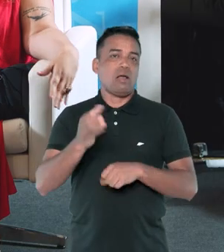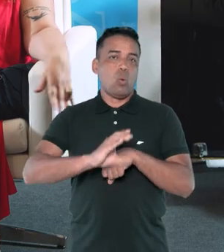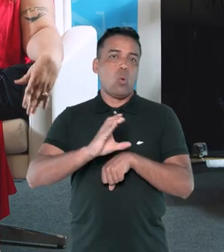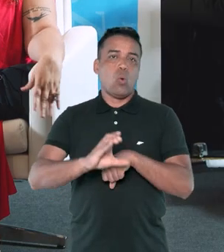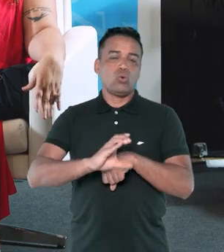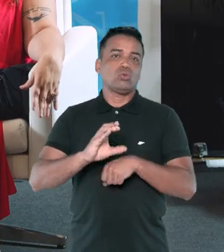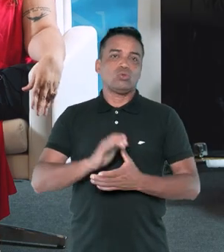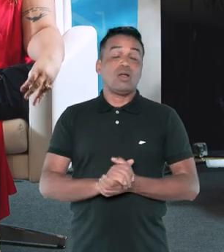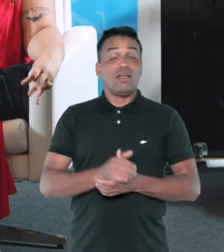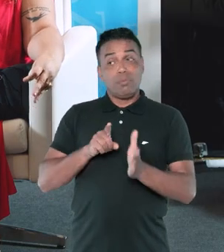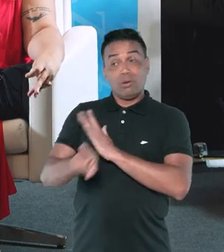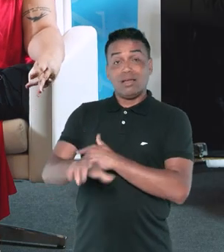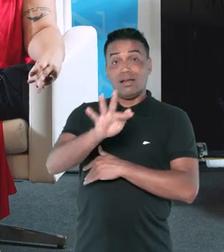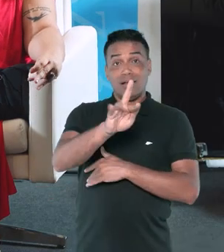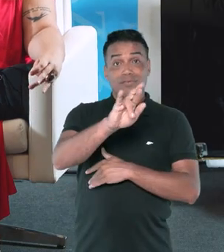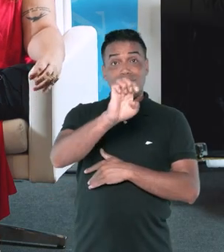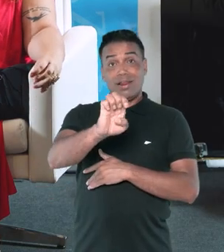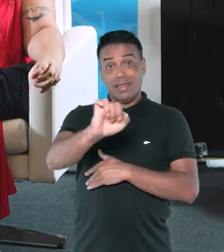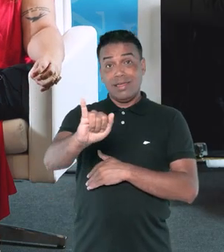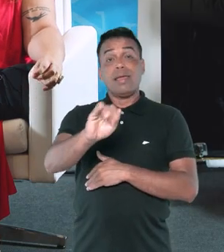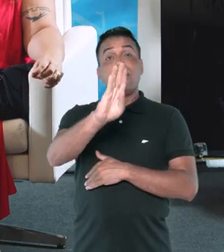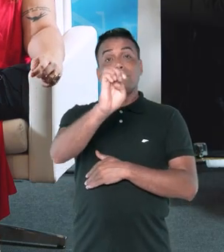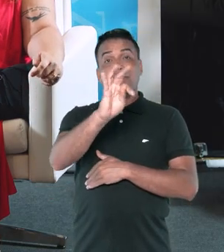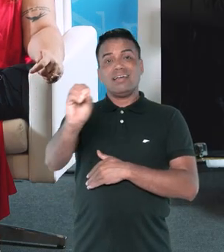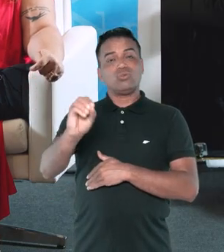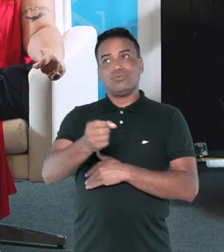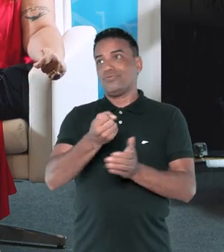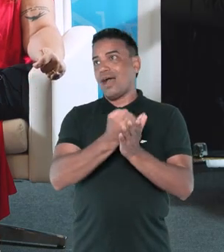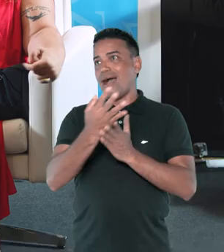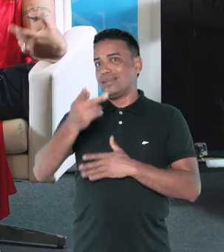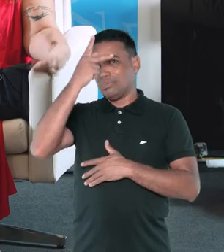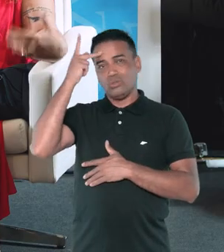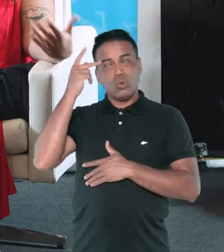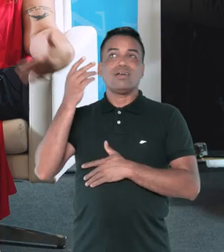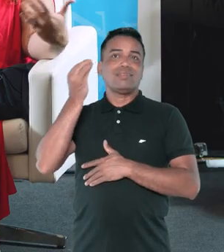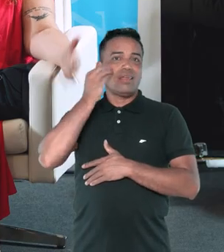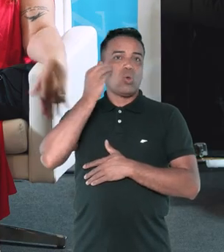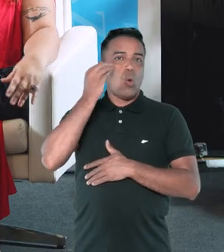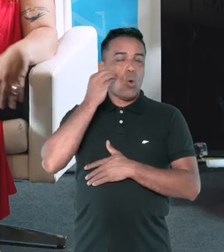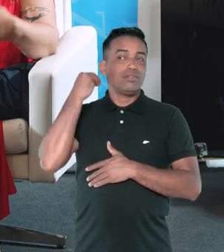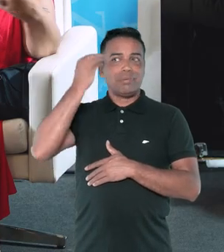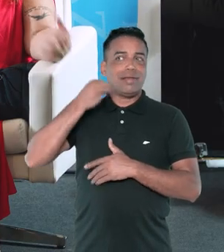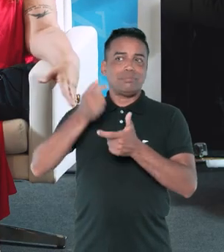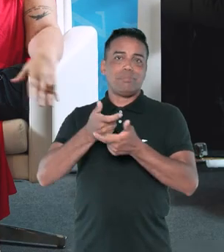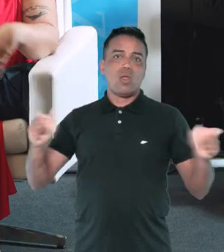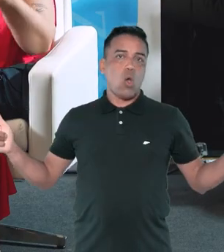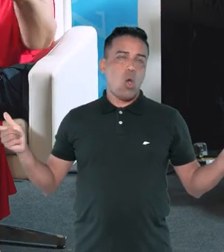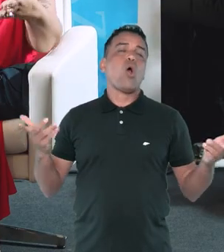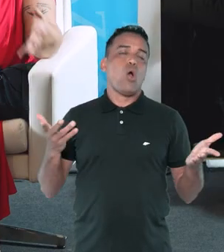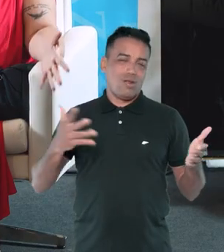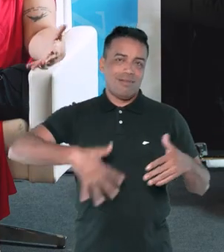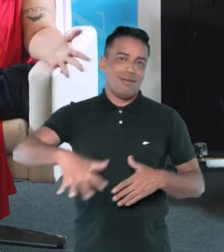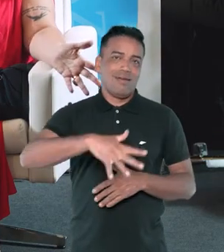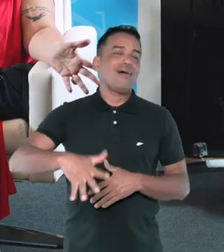Cheguei a perguntar ao Frei Beto, e o Frei Beto disse, conheço várias pessoas que já tentaram, várias pessoas com mais experiência que você,